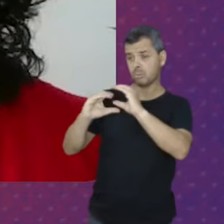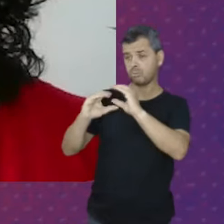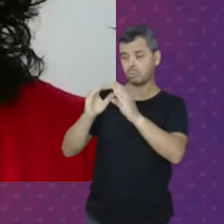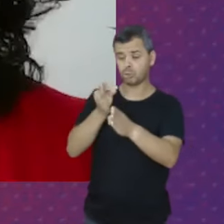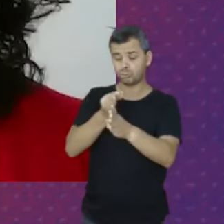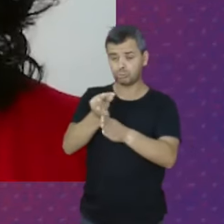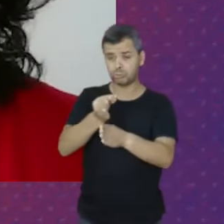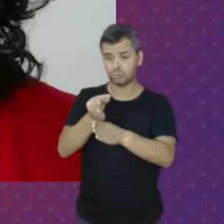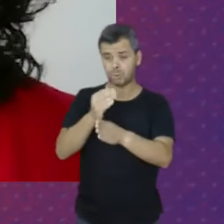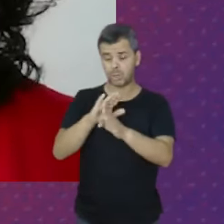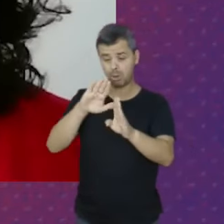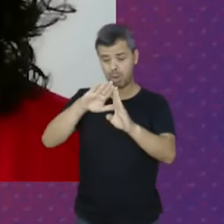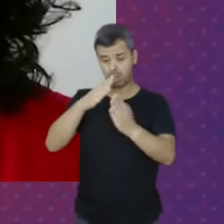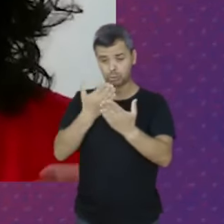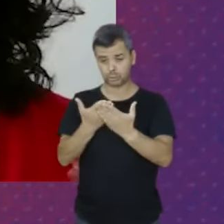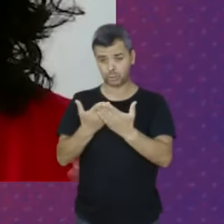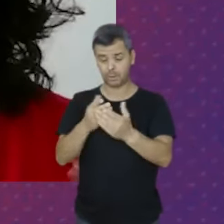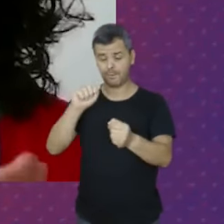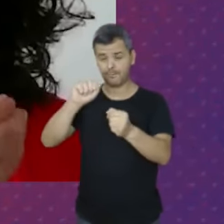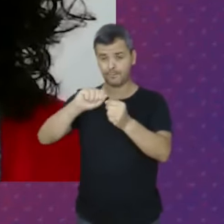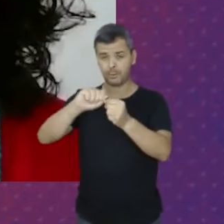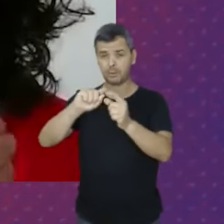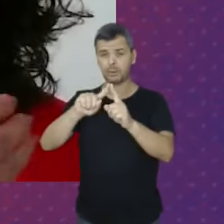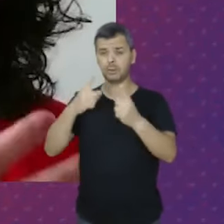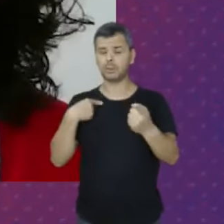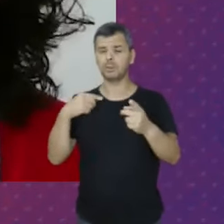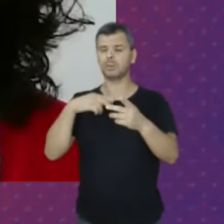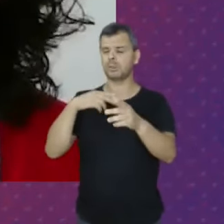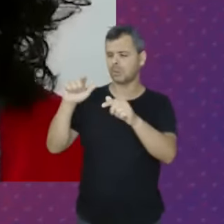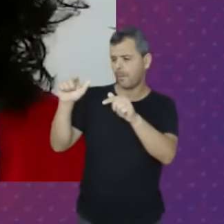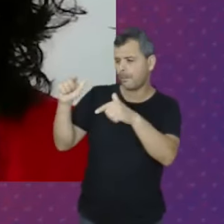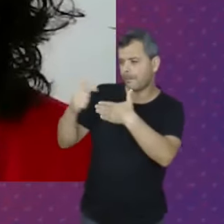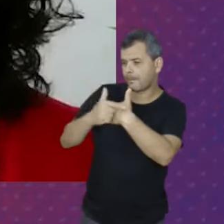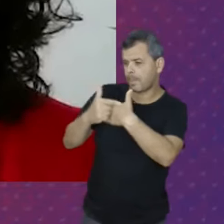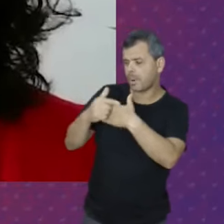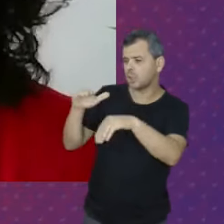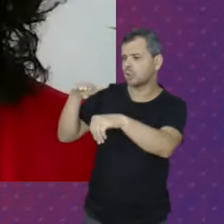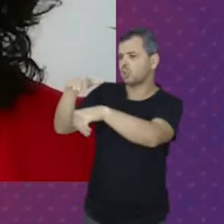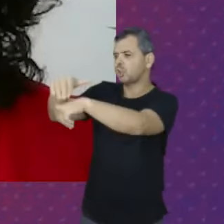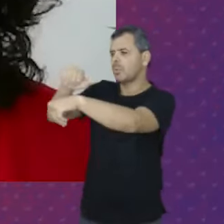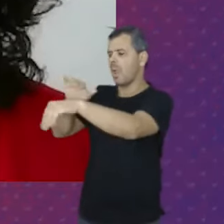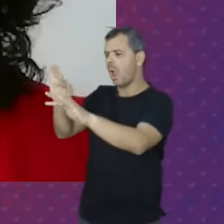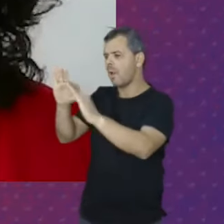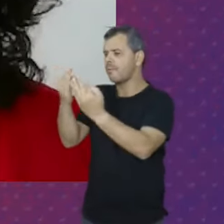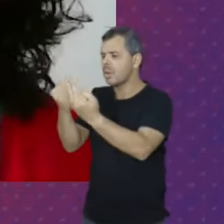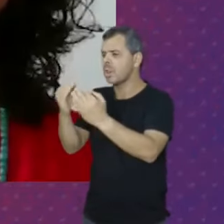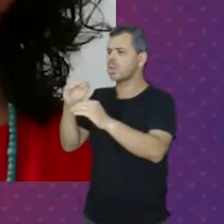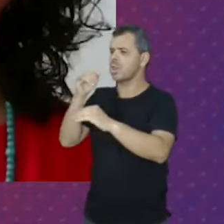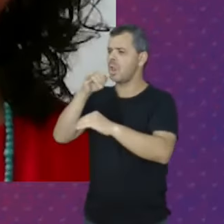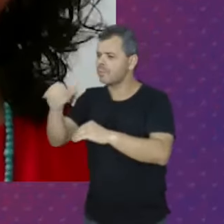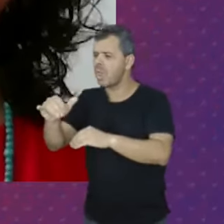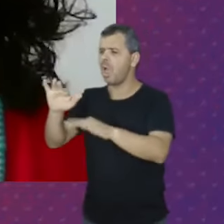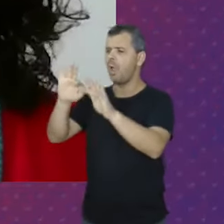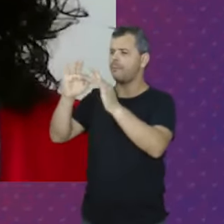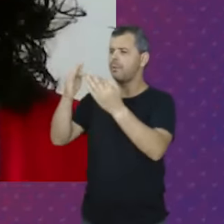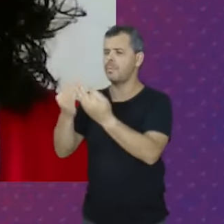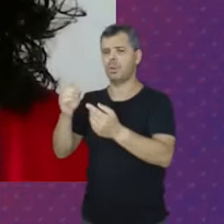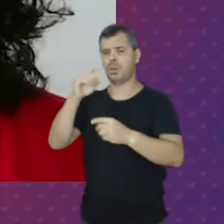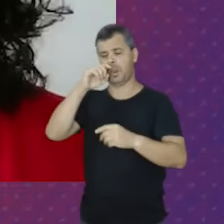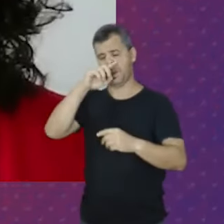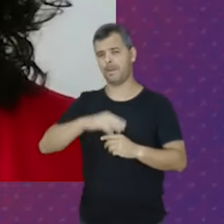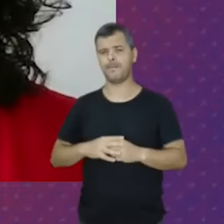Tutelar, tendo a escola feitas as suas ações, de chamar a família, de comunicar a família,